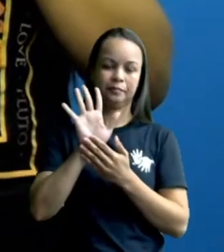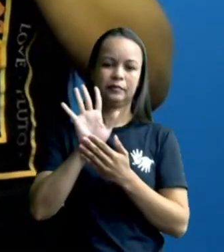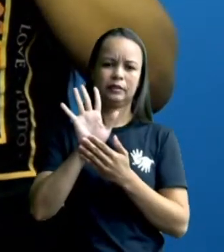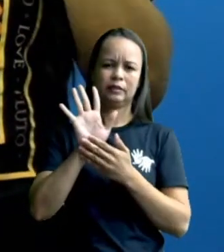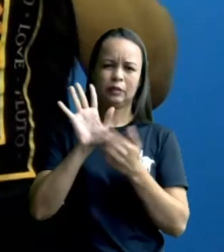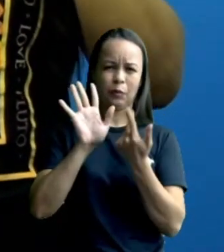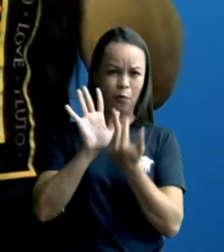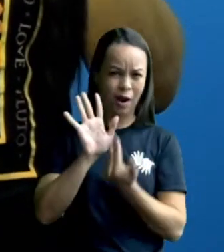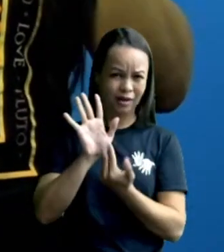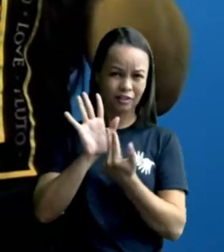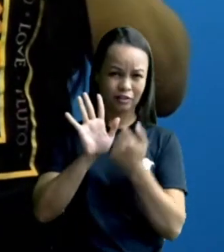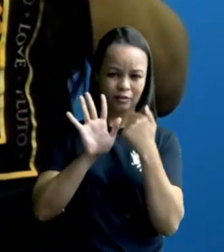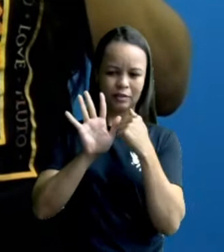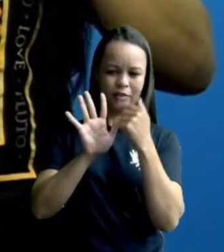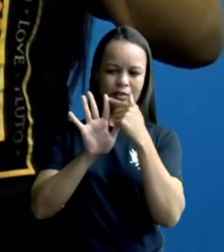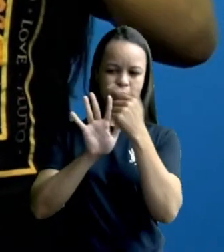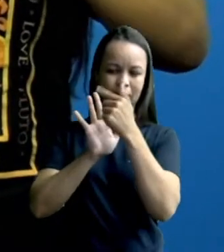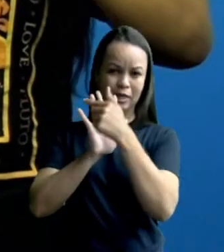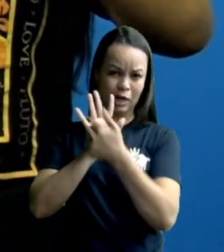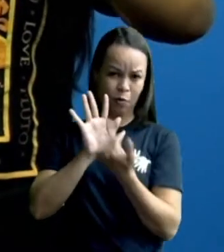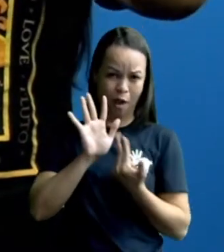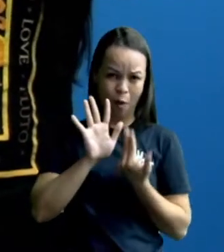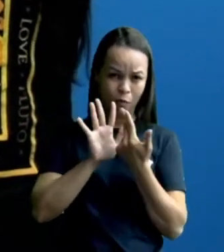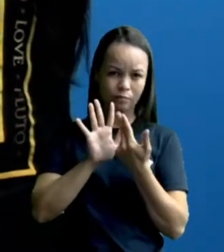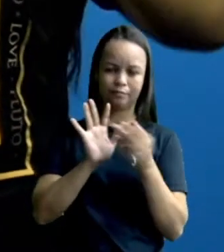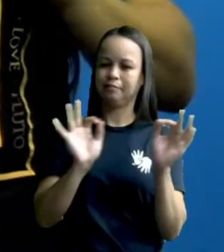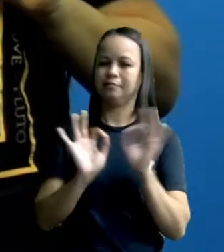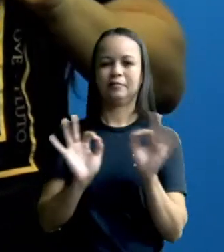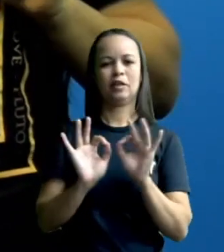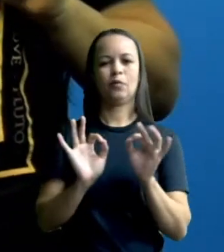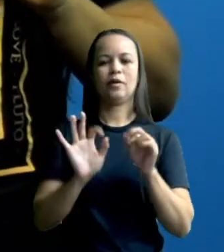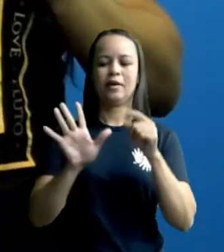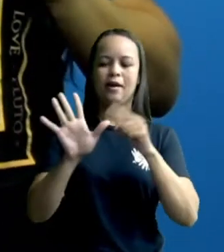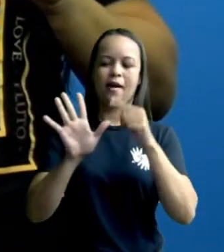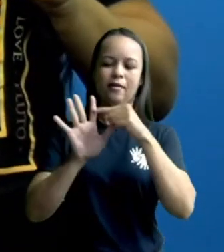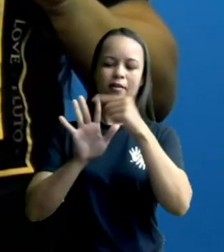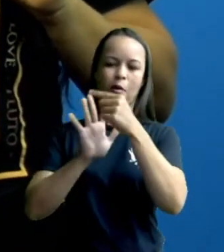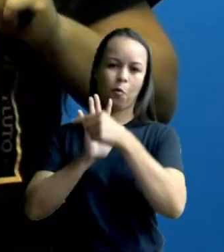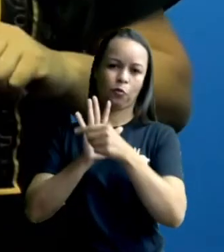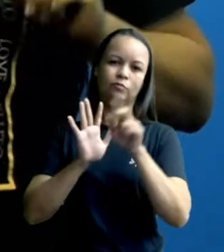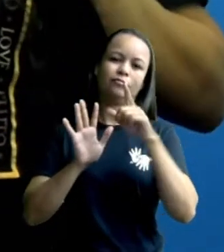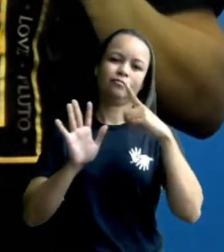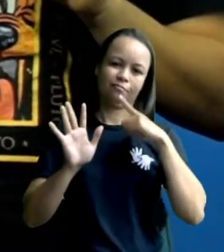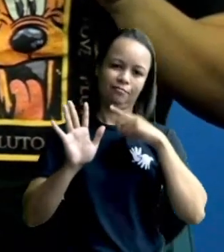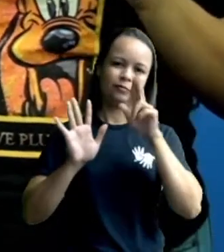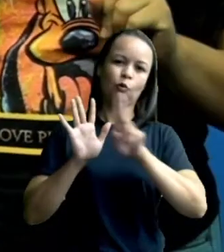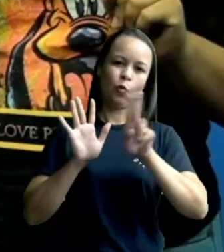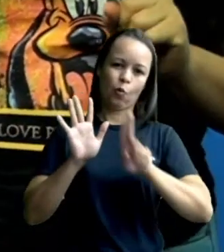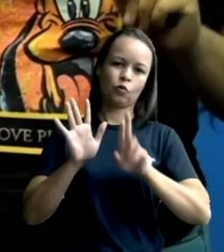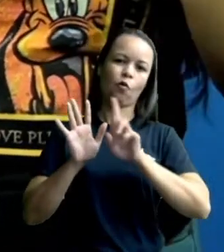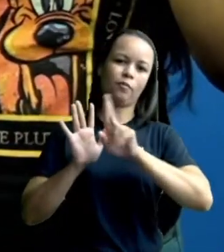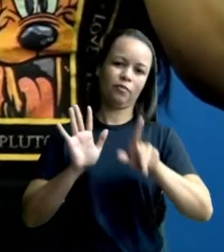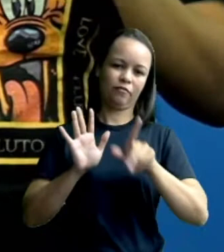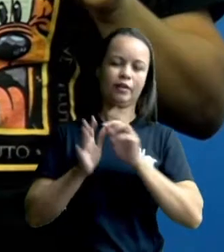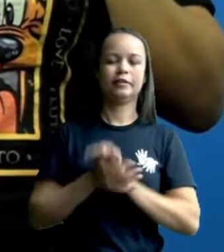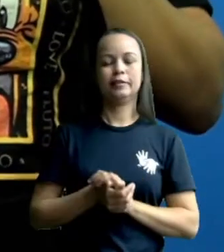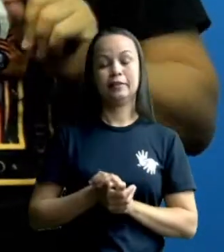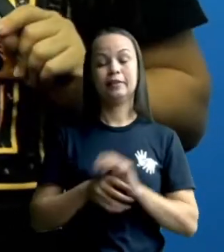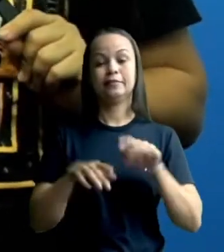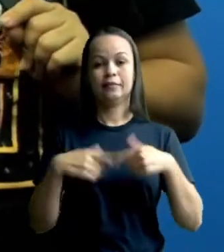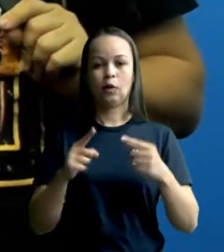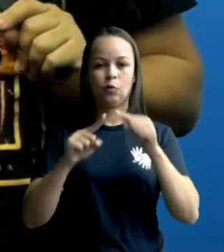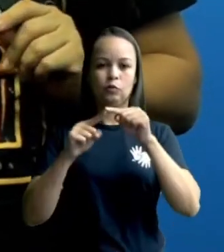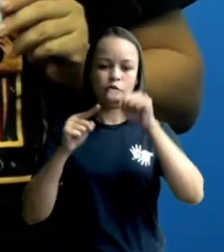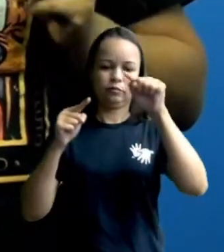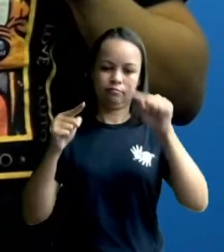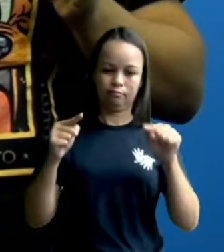são iguais? Não. E cada um recebe um nome, tá certo? Então, os triângulos funcionam do